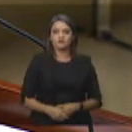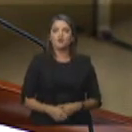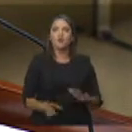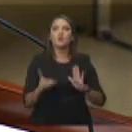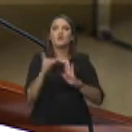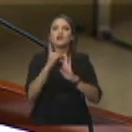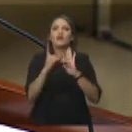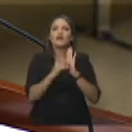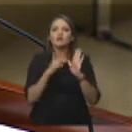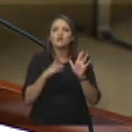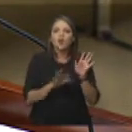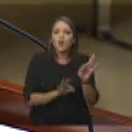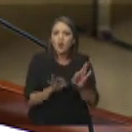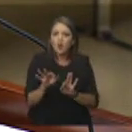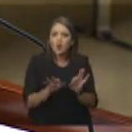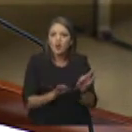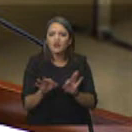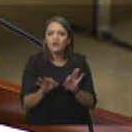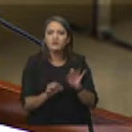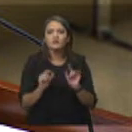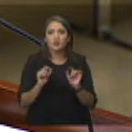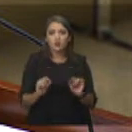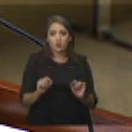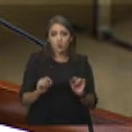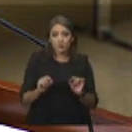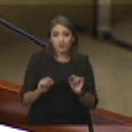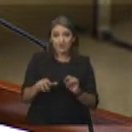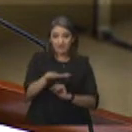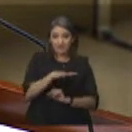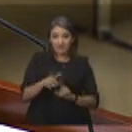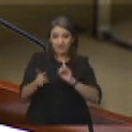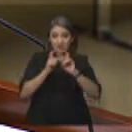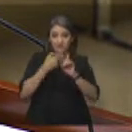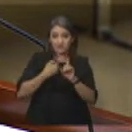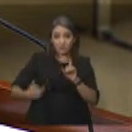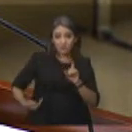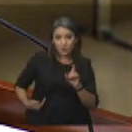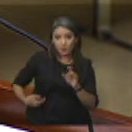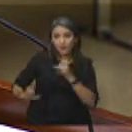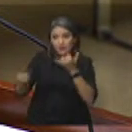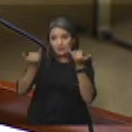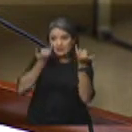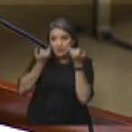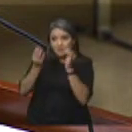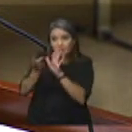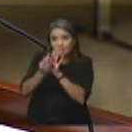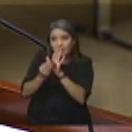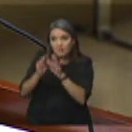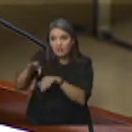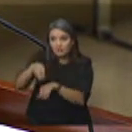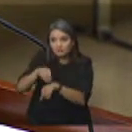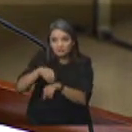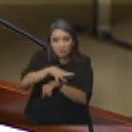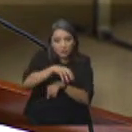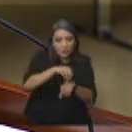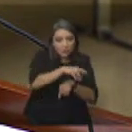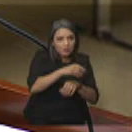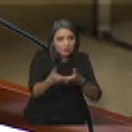ministra Carmen Lúcia, o sistema de compartilhamento de dados na administração pública, tendo como norte a Lei de Acesso à